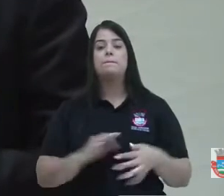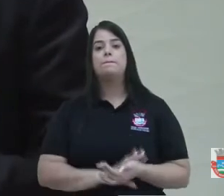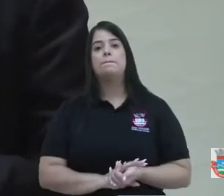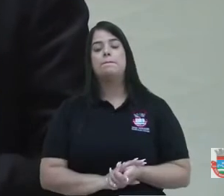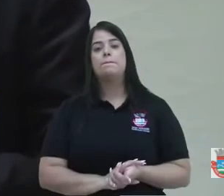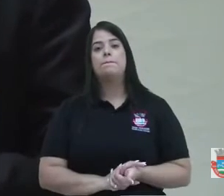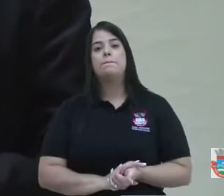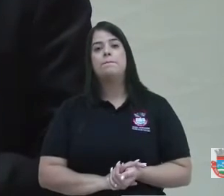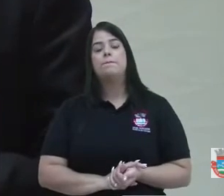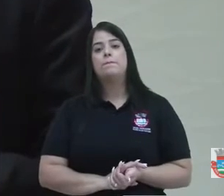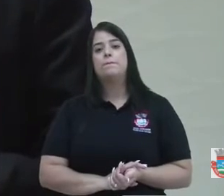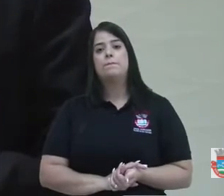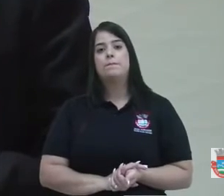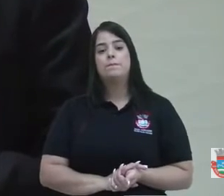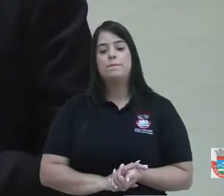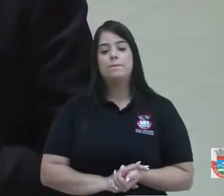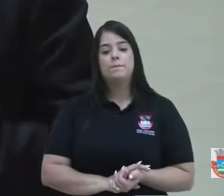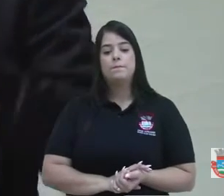E para finalizar,